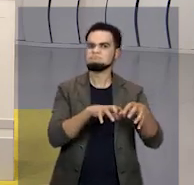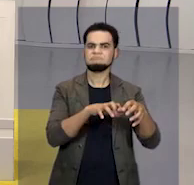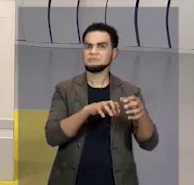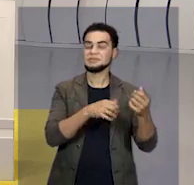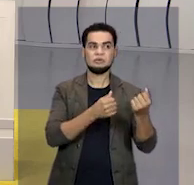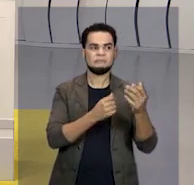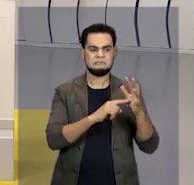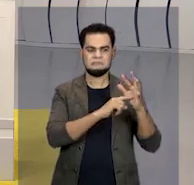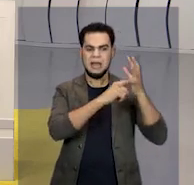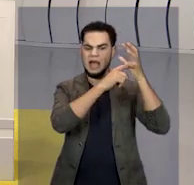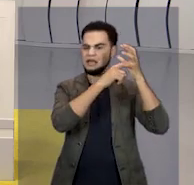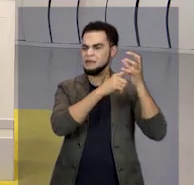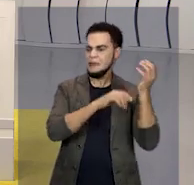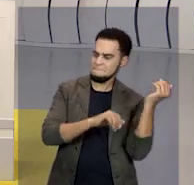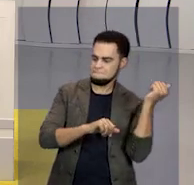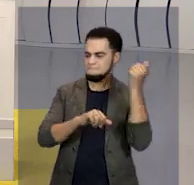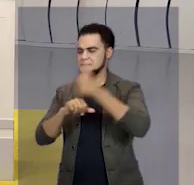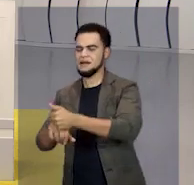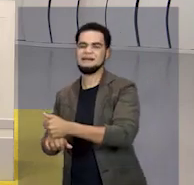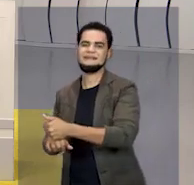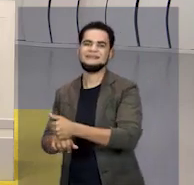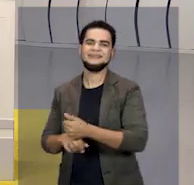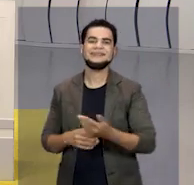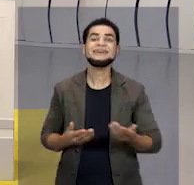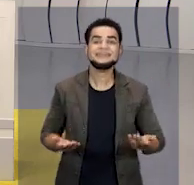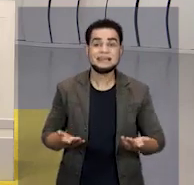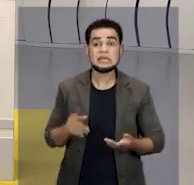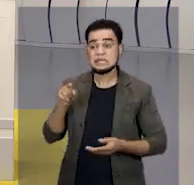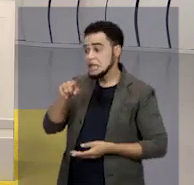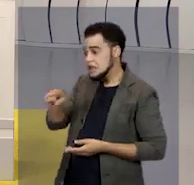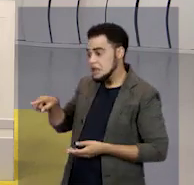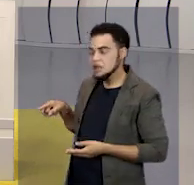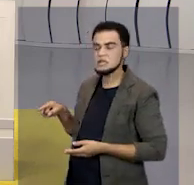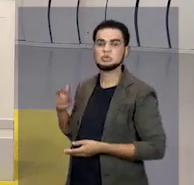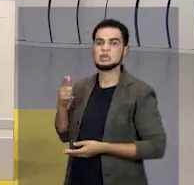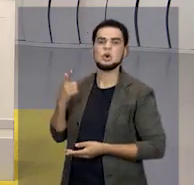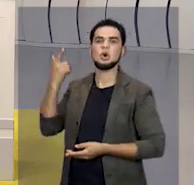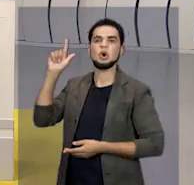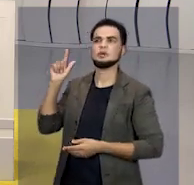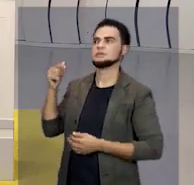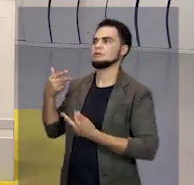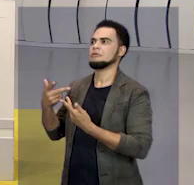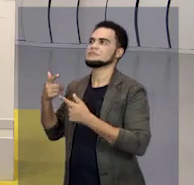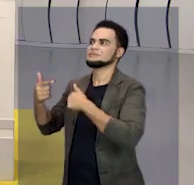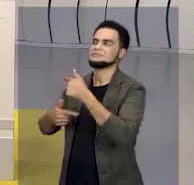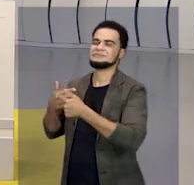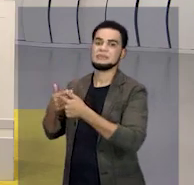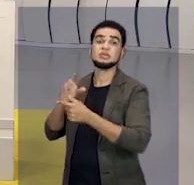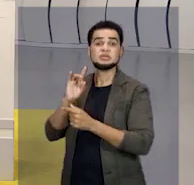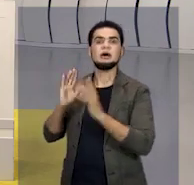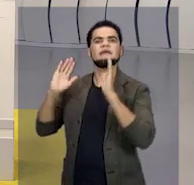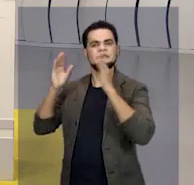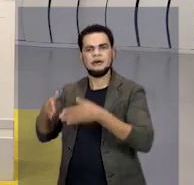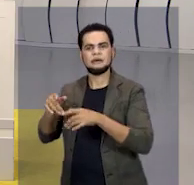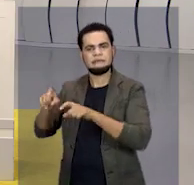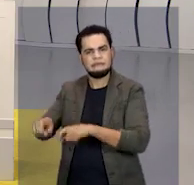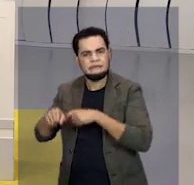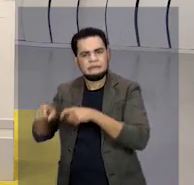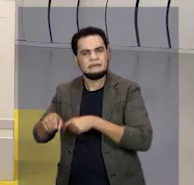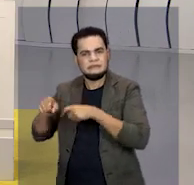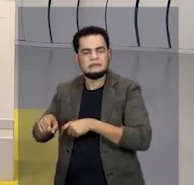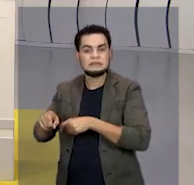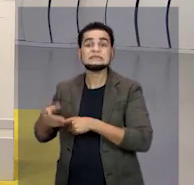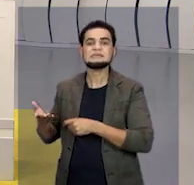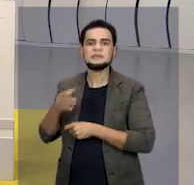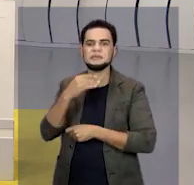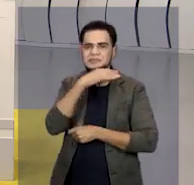e como muitas vezes esse pequeno produtor é a única fonte de produção, né, para ele, é a agricultura, ele perde, então